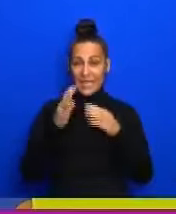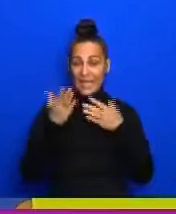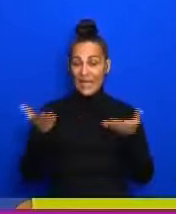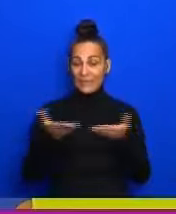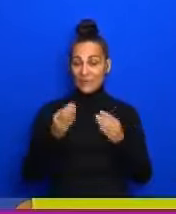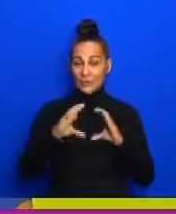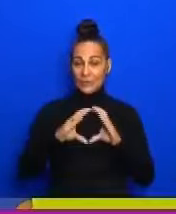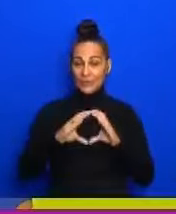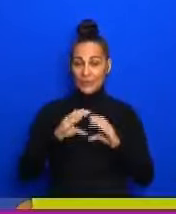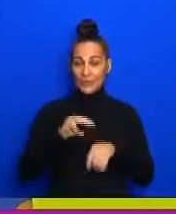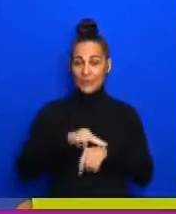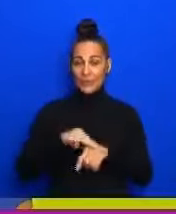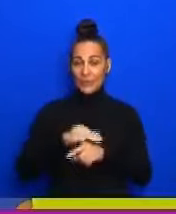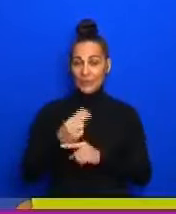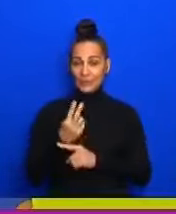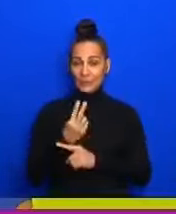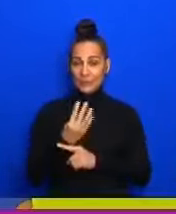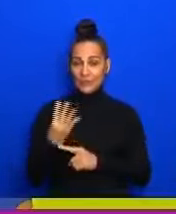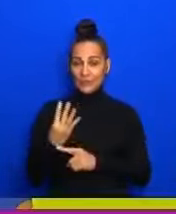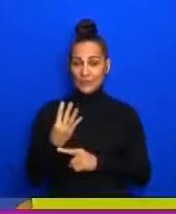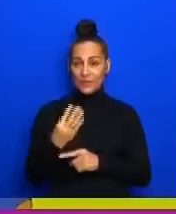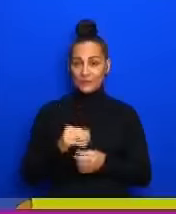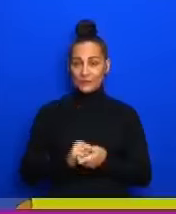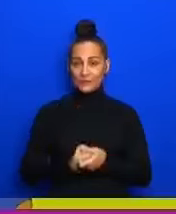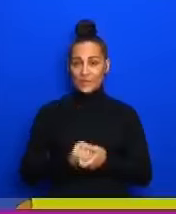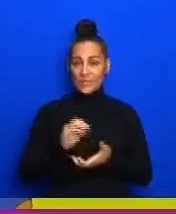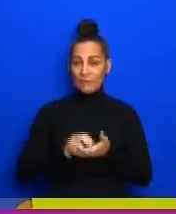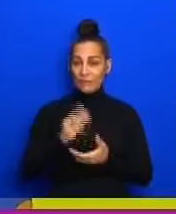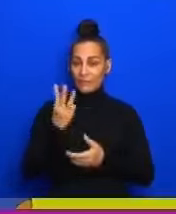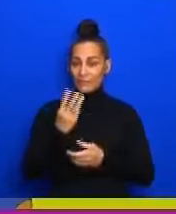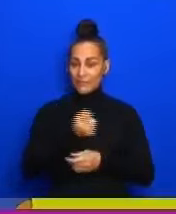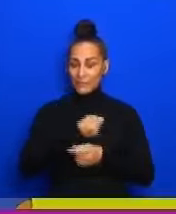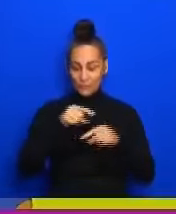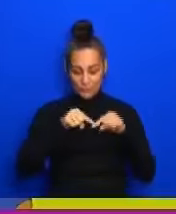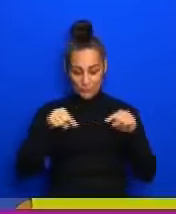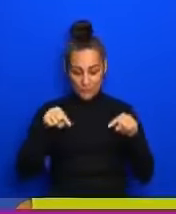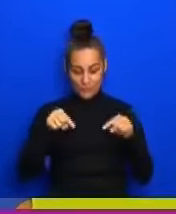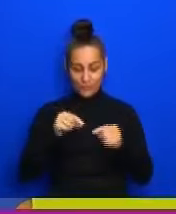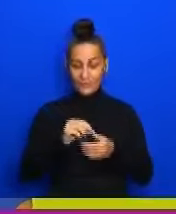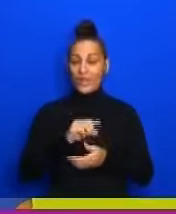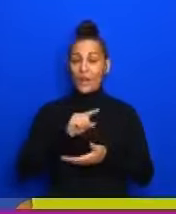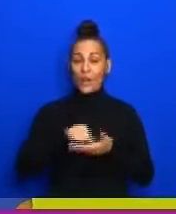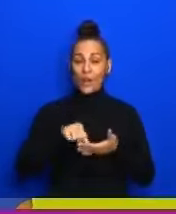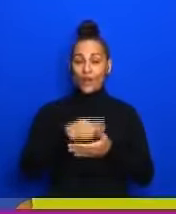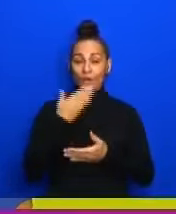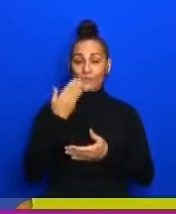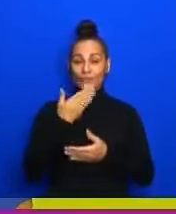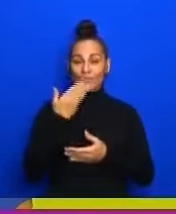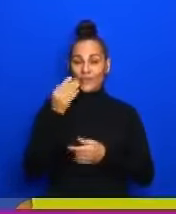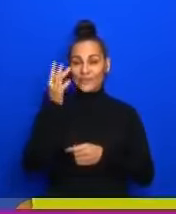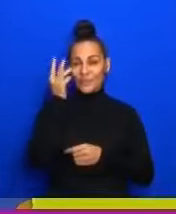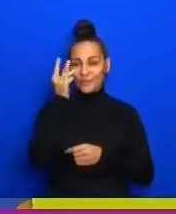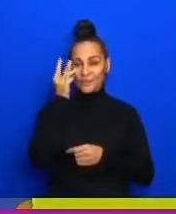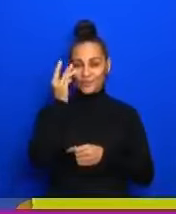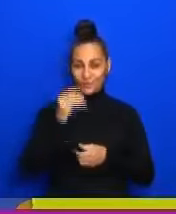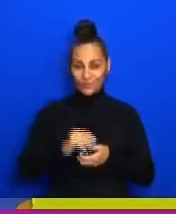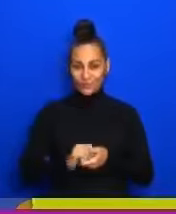Agora 24. Bola marrom, mais 3 dezenas. Loto Fácil ao vivo, hein?